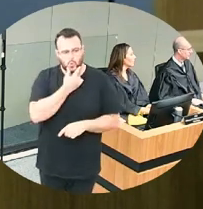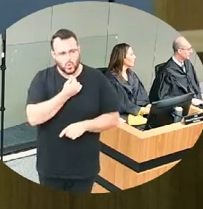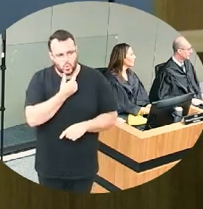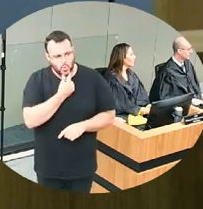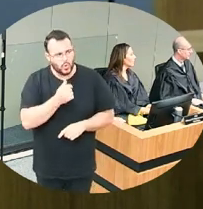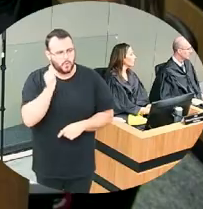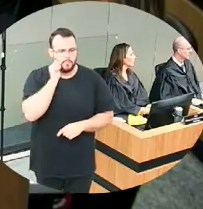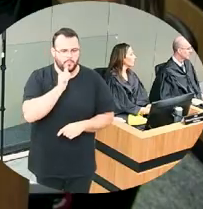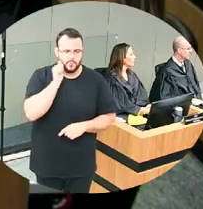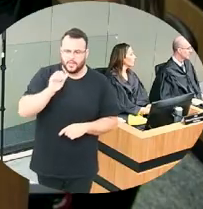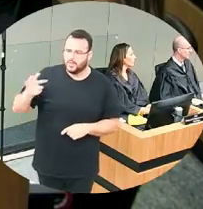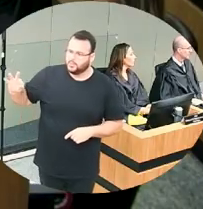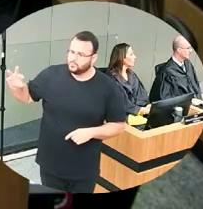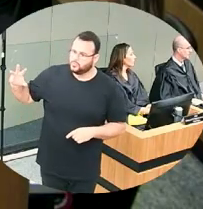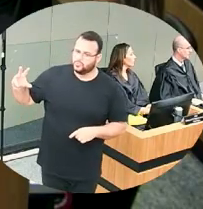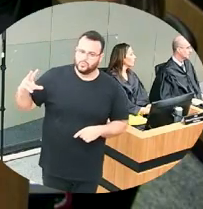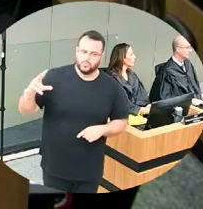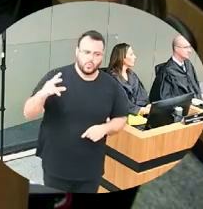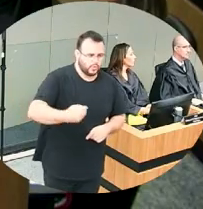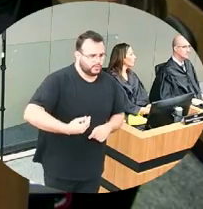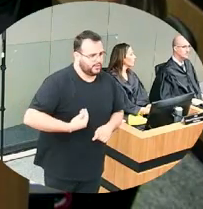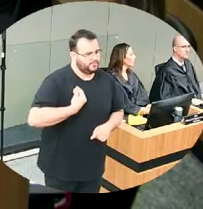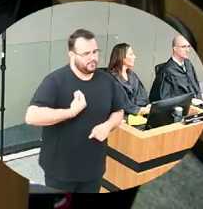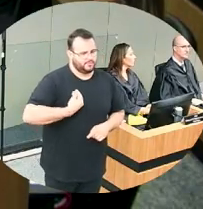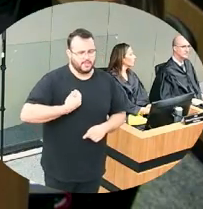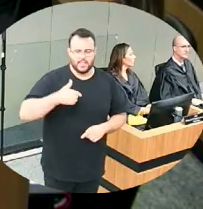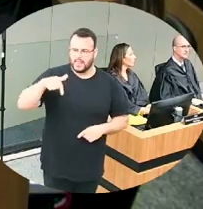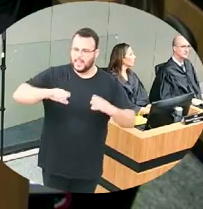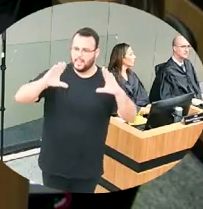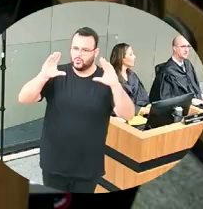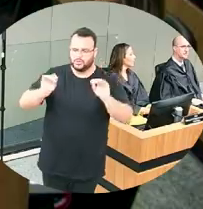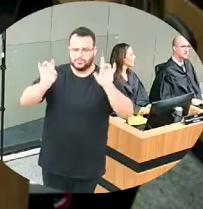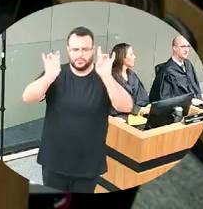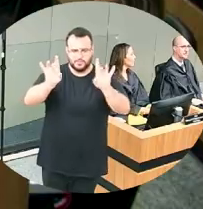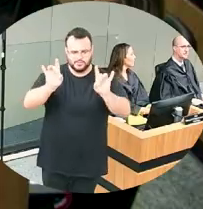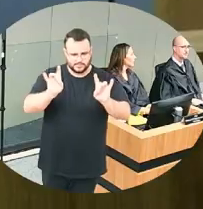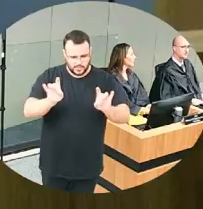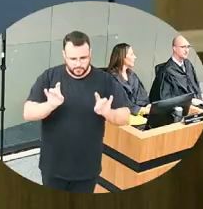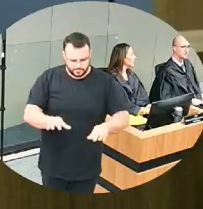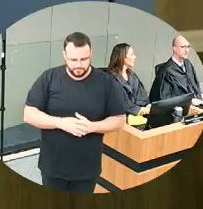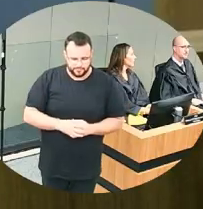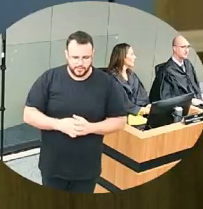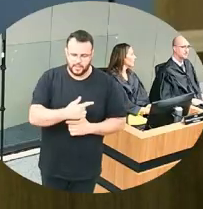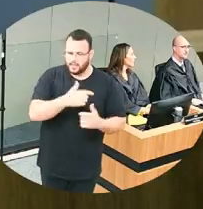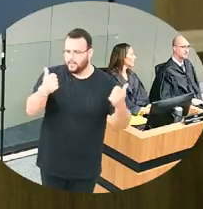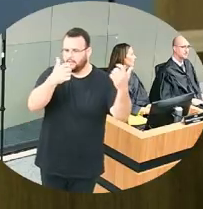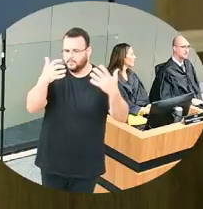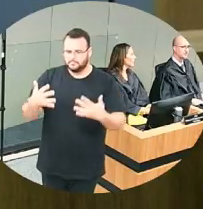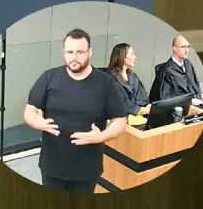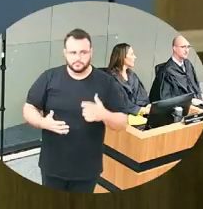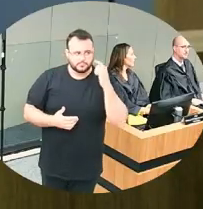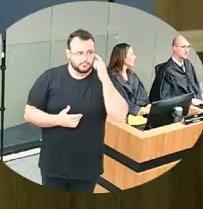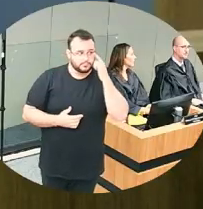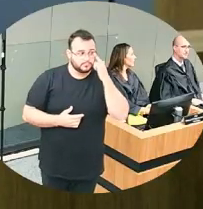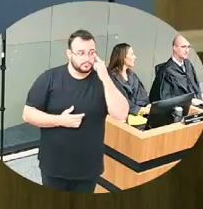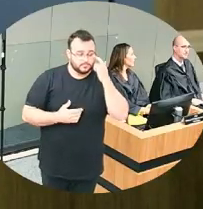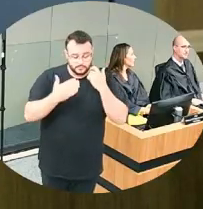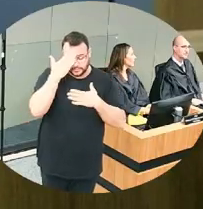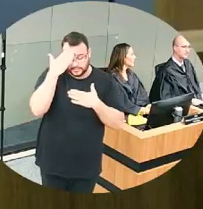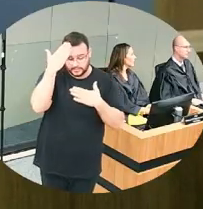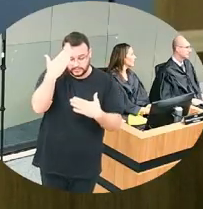senhores a todos que hoje aqui estão nessa noite mais que especial a minha fala é uma fala de